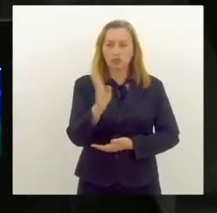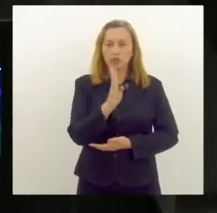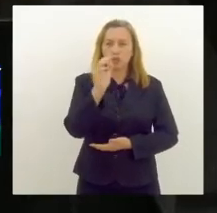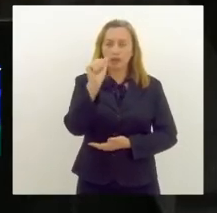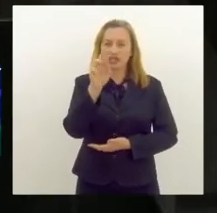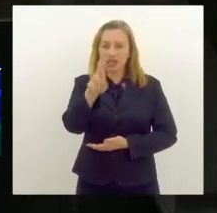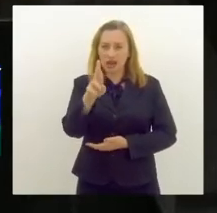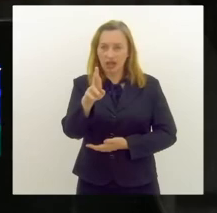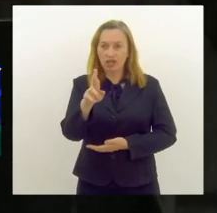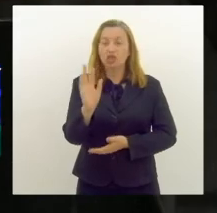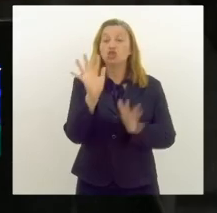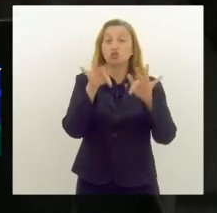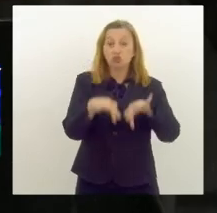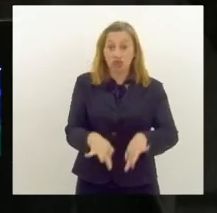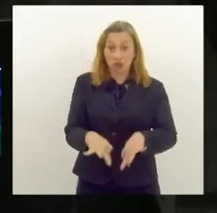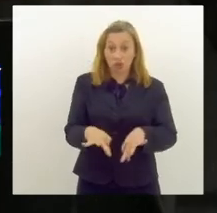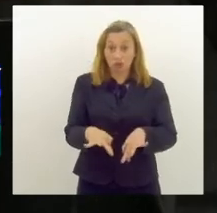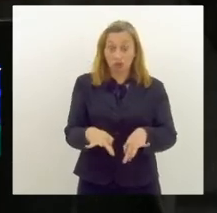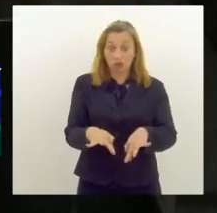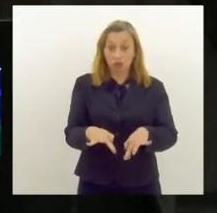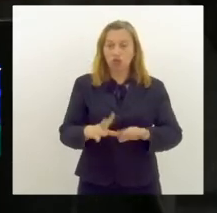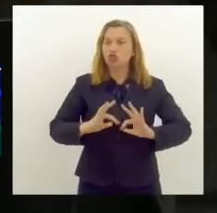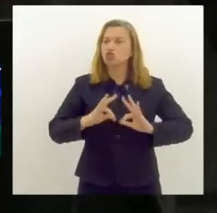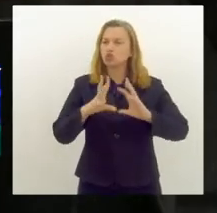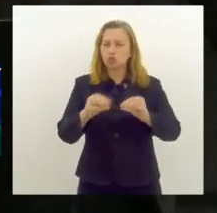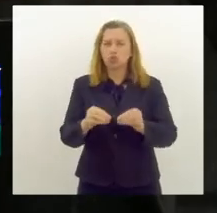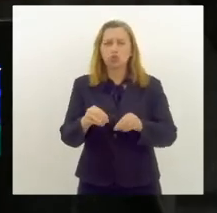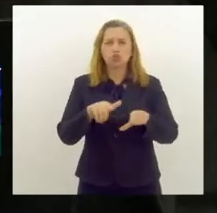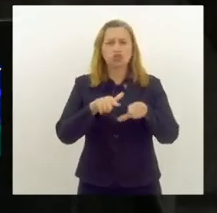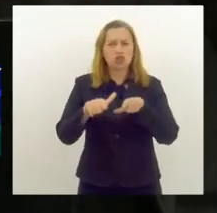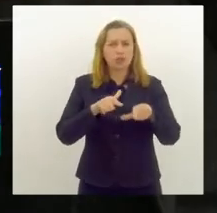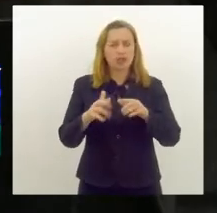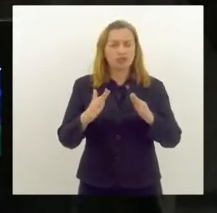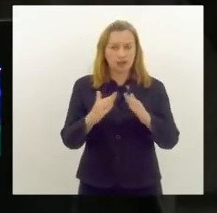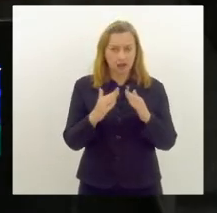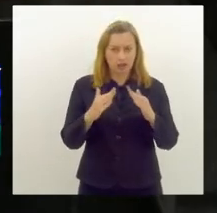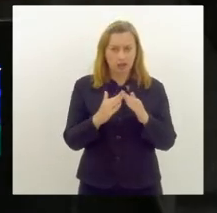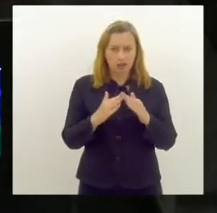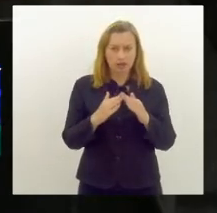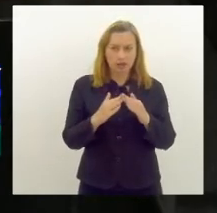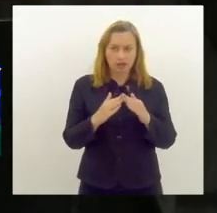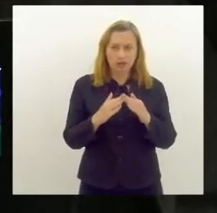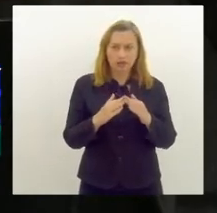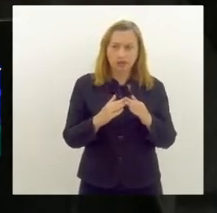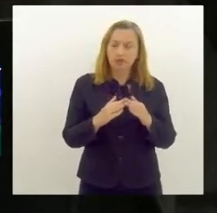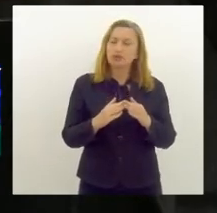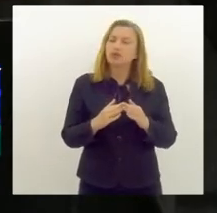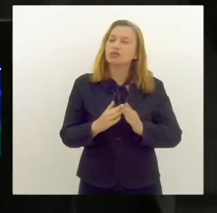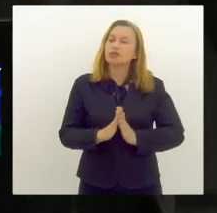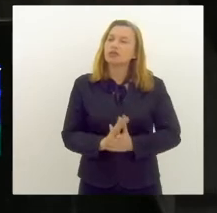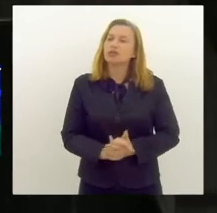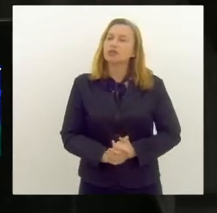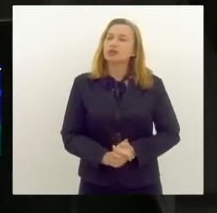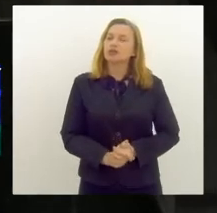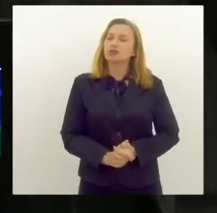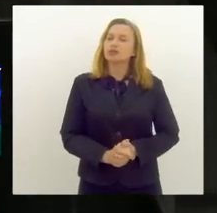E no final de todos os trabalhos na casa, o